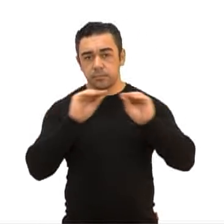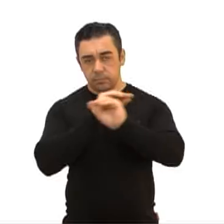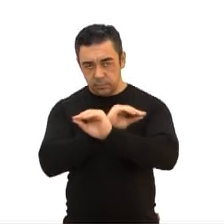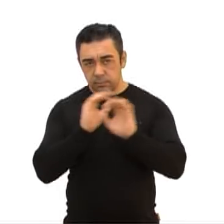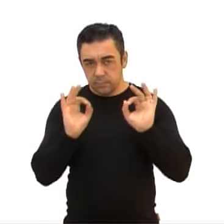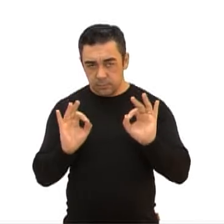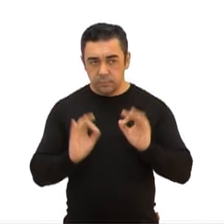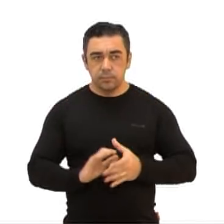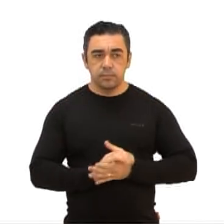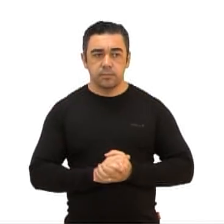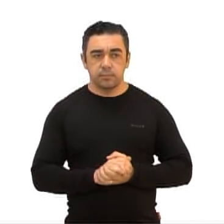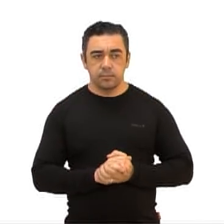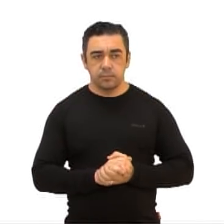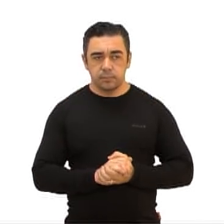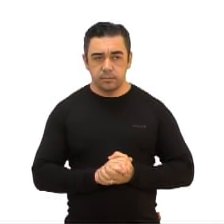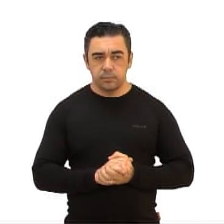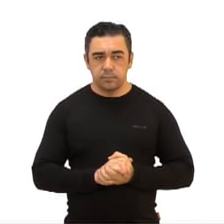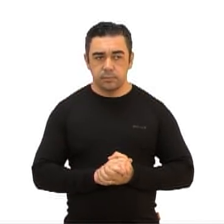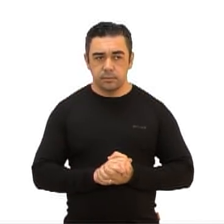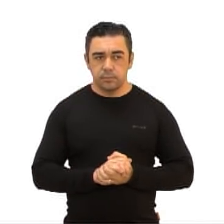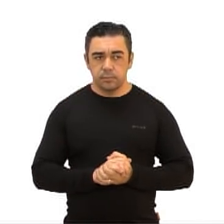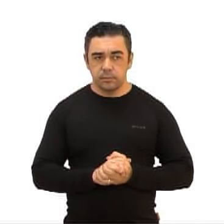lá, né?